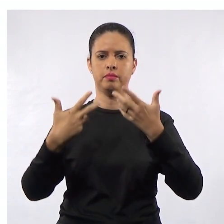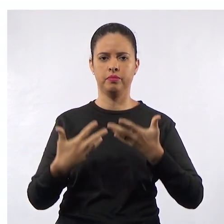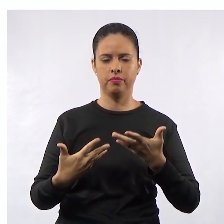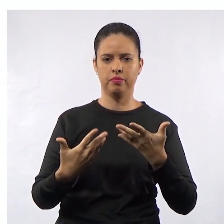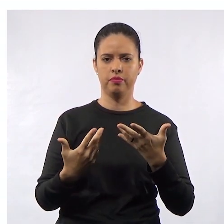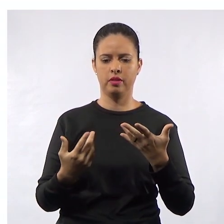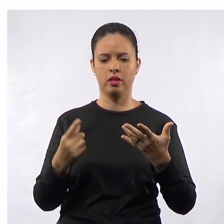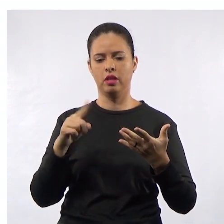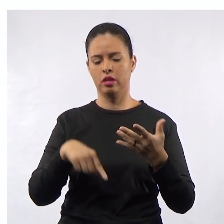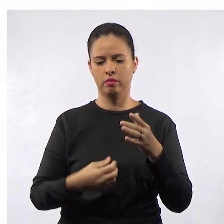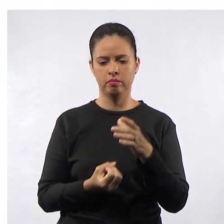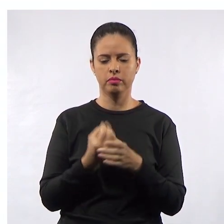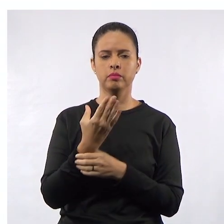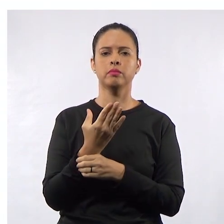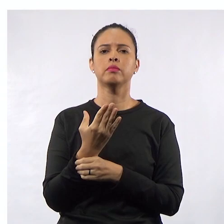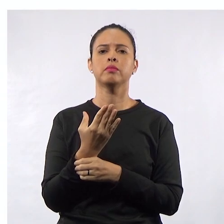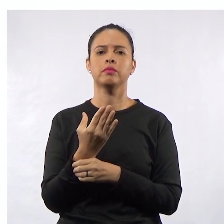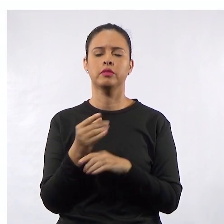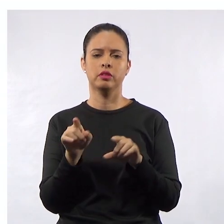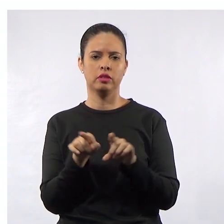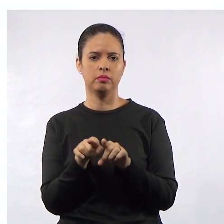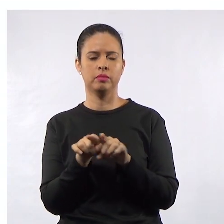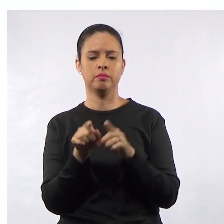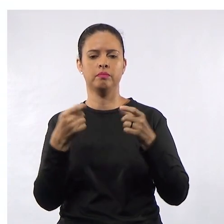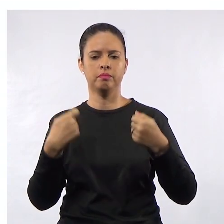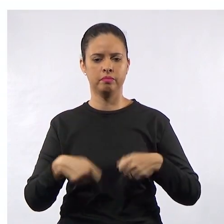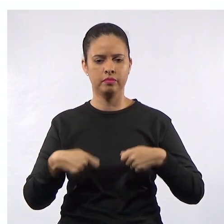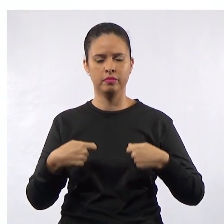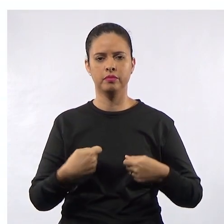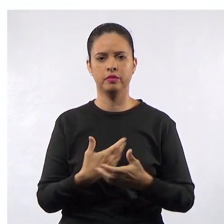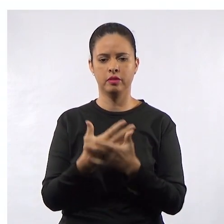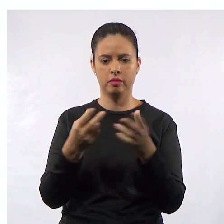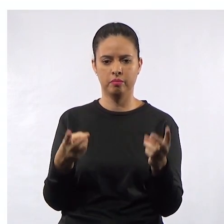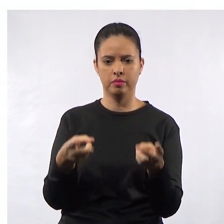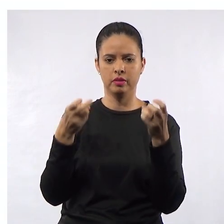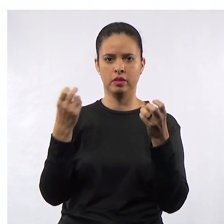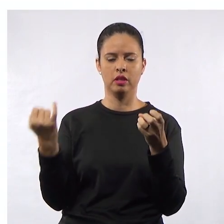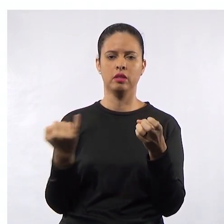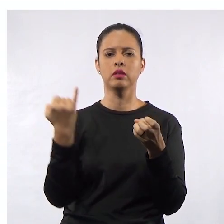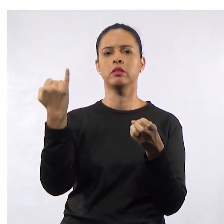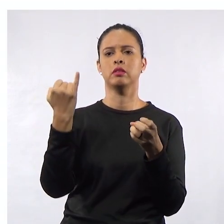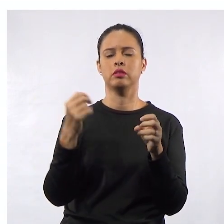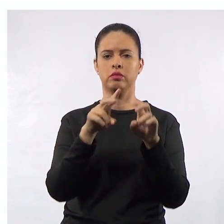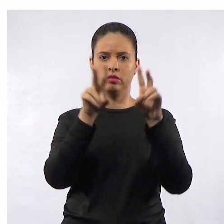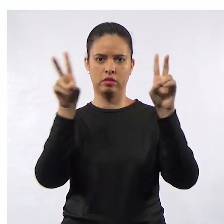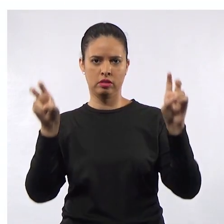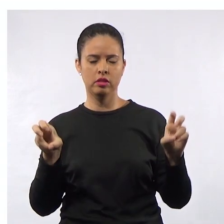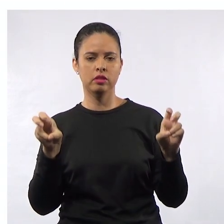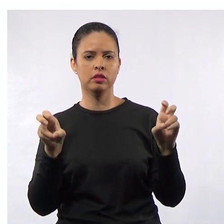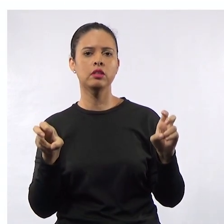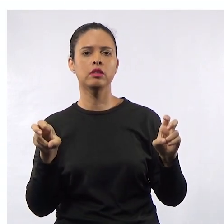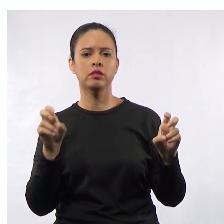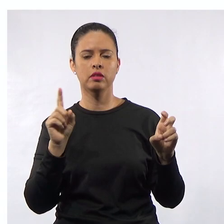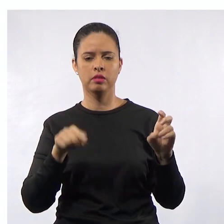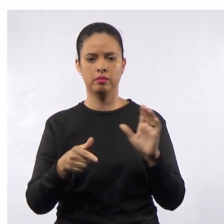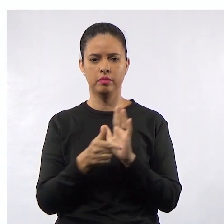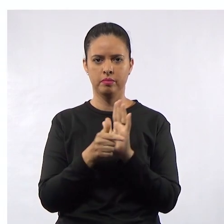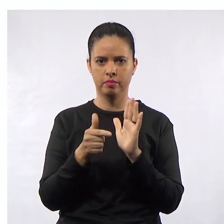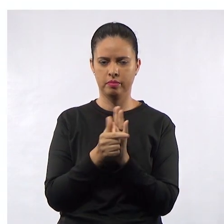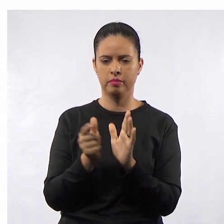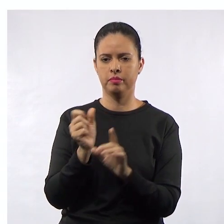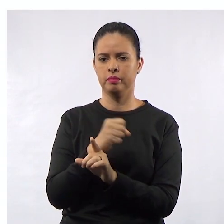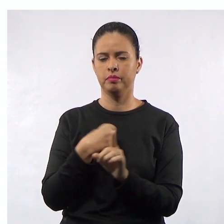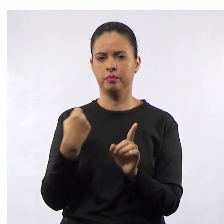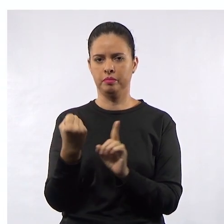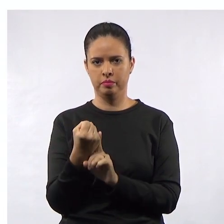ela vem falando também sobre a fonte de produção tá Então eu preciso que vocês percebam a importância dessa temática sobre